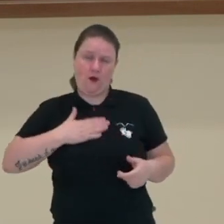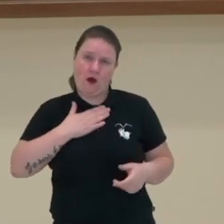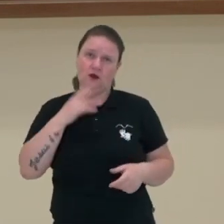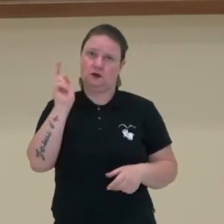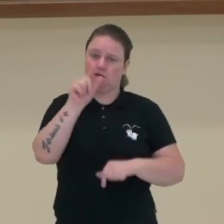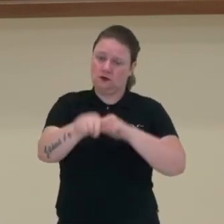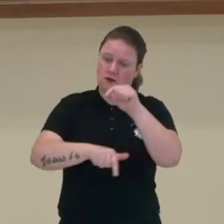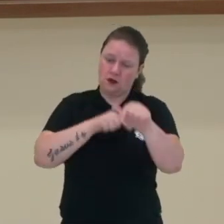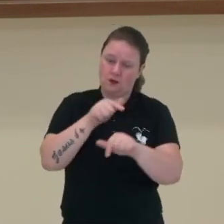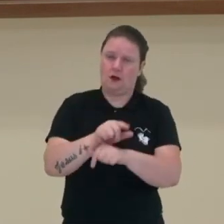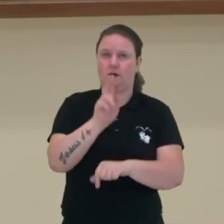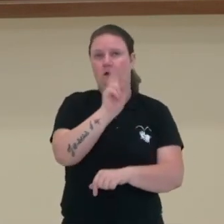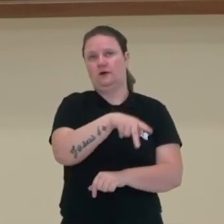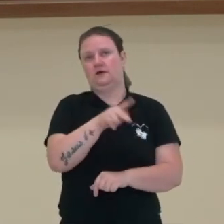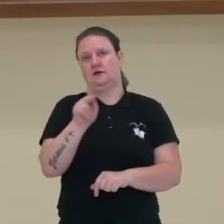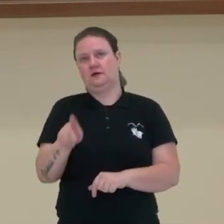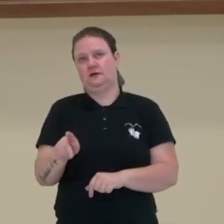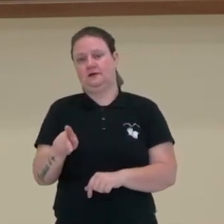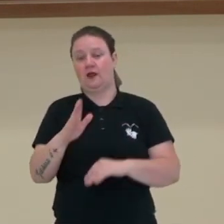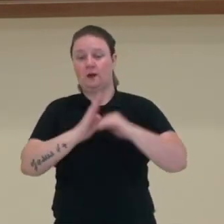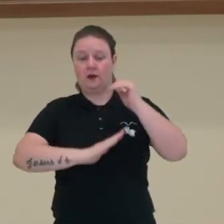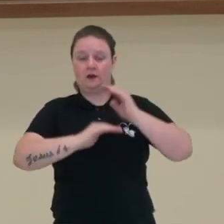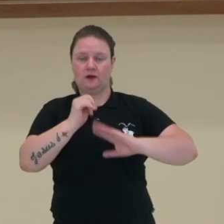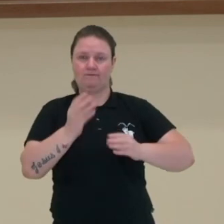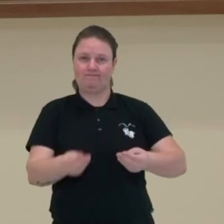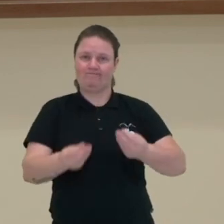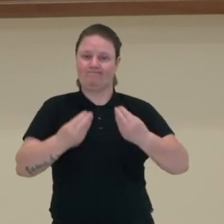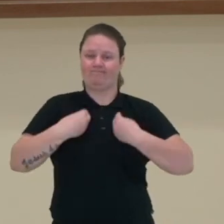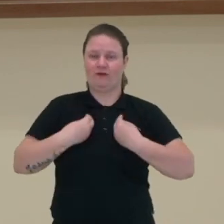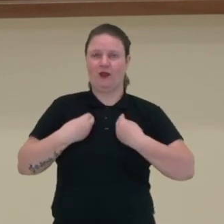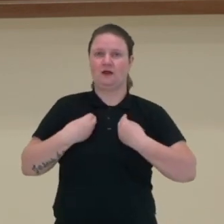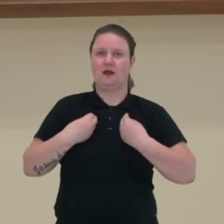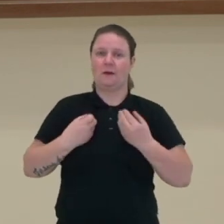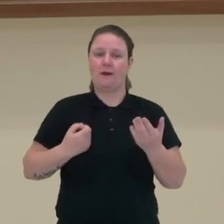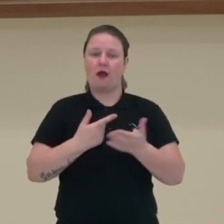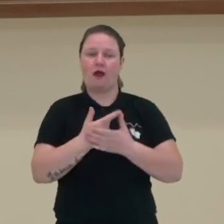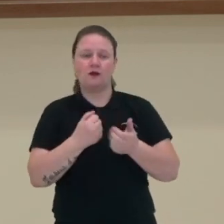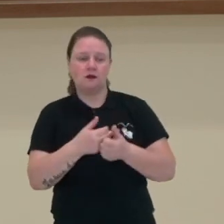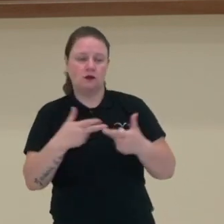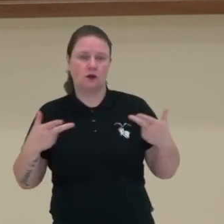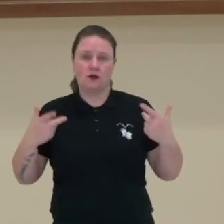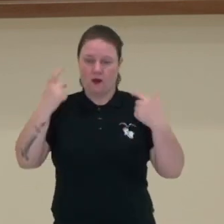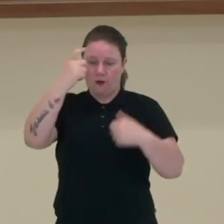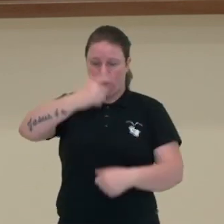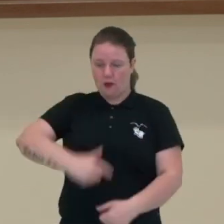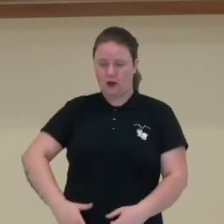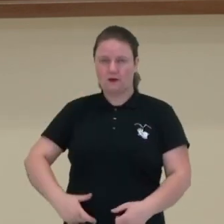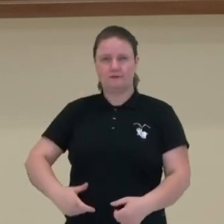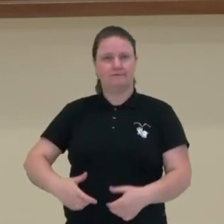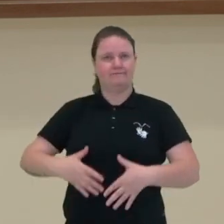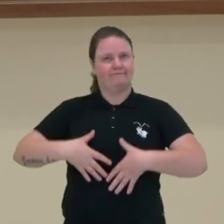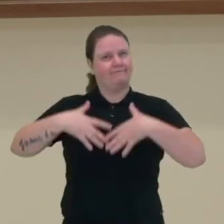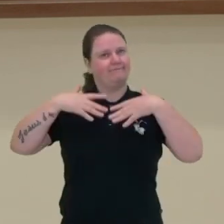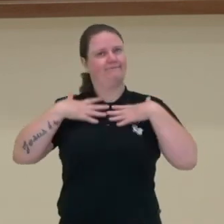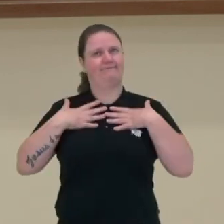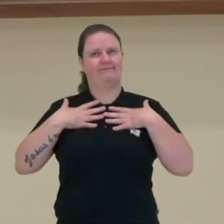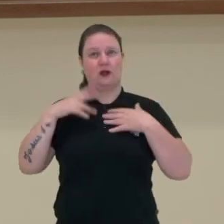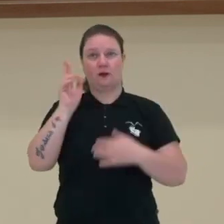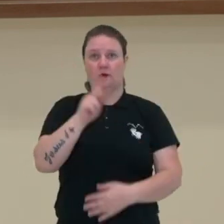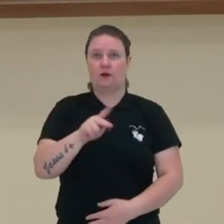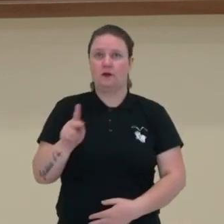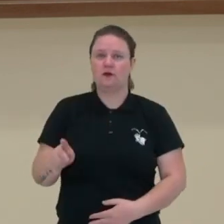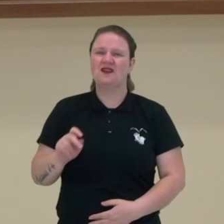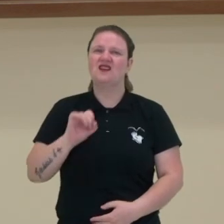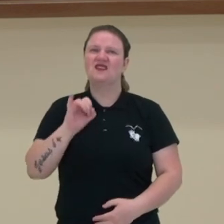essa profissão que me dá o que eu tenho, é essa profissão que me possibilita ser quem eu sou. Então, é uma profissão excelente. Se eu